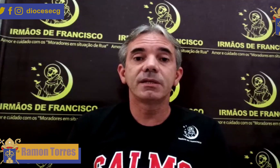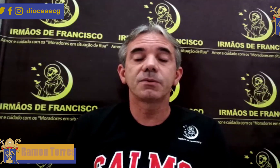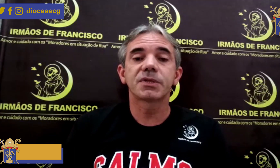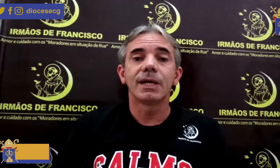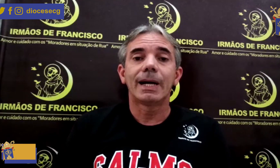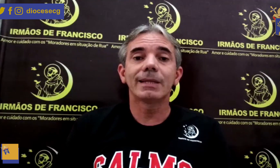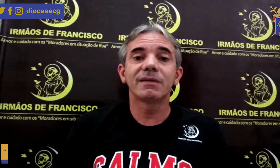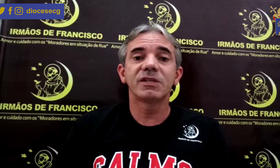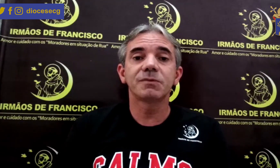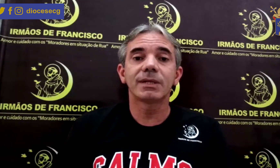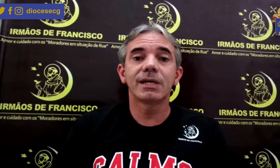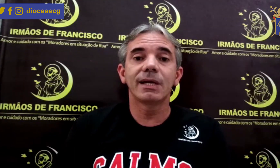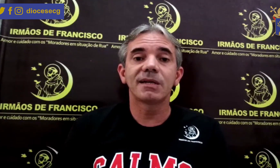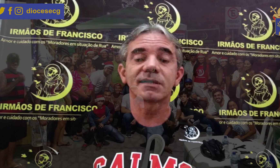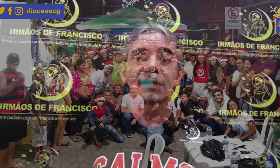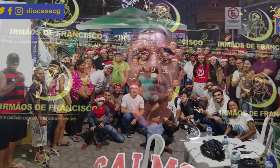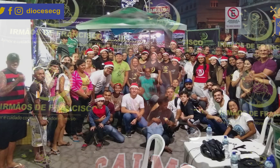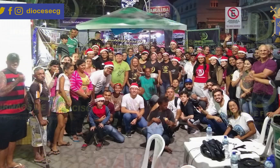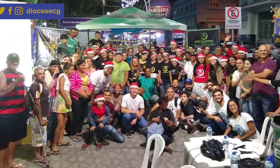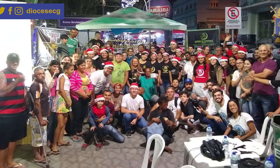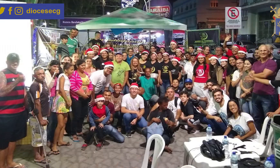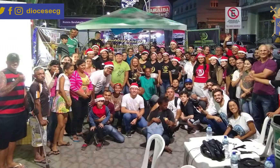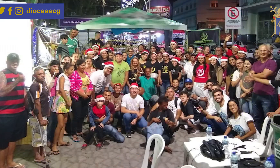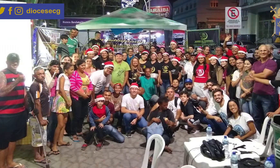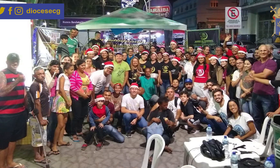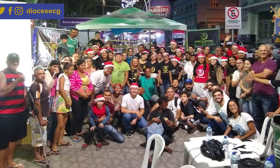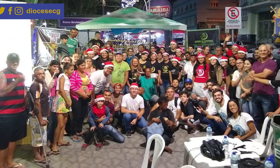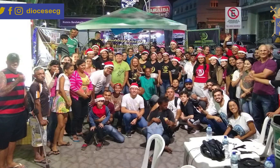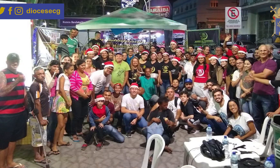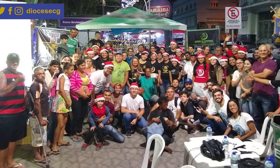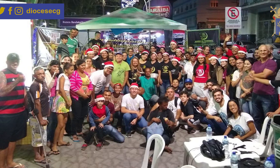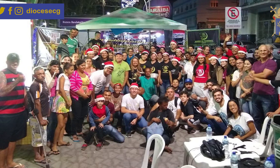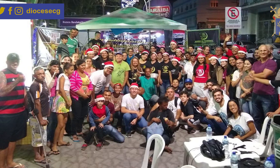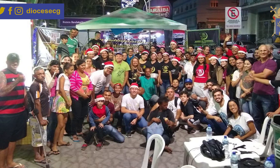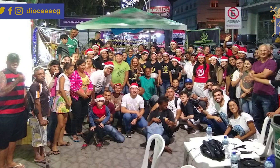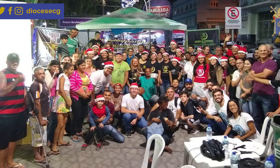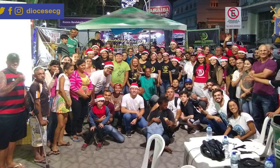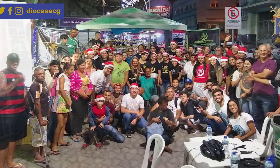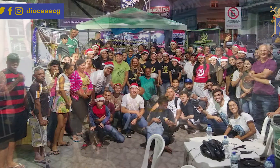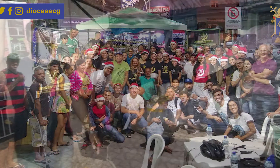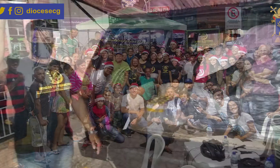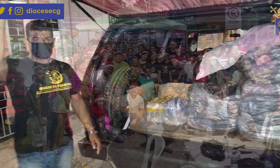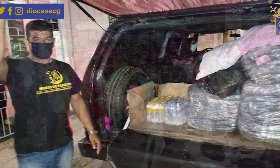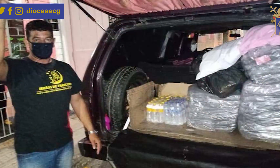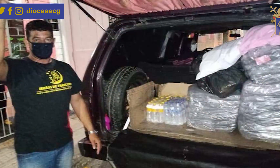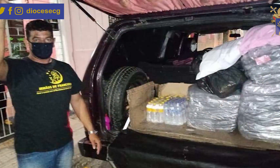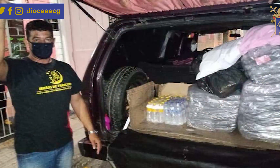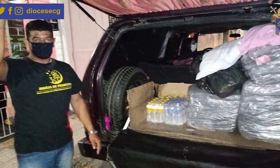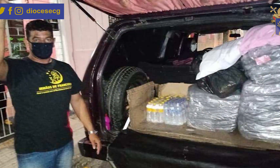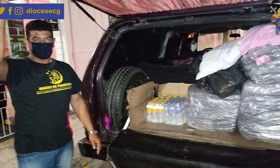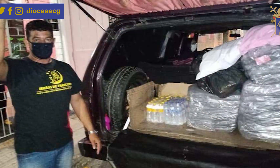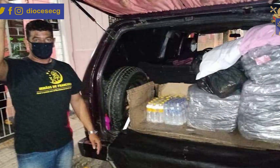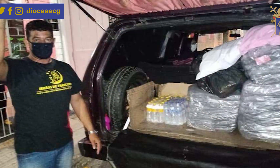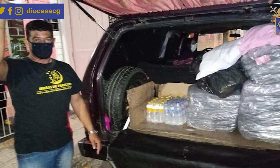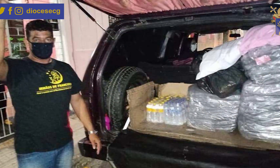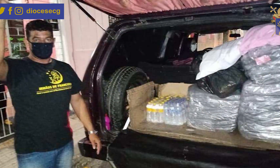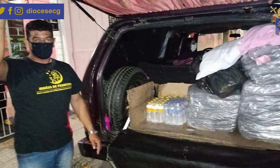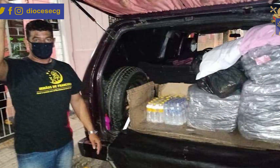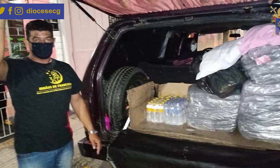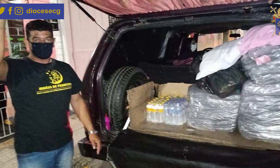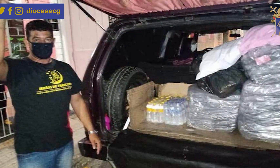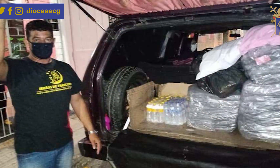palavra de Deus através de materiais que evangelizam, através das santas missas, voltada para essa população em situação de